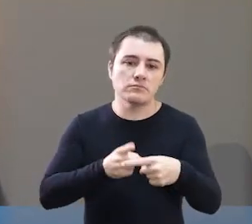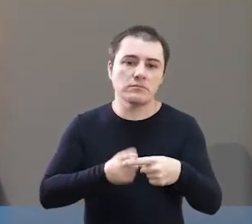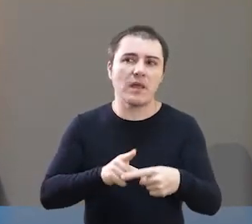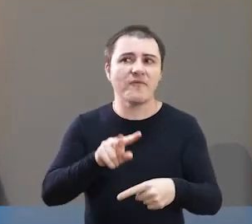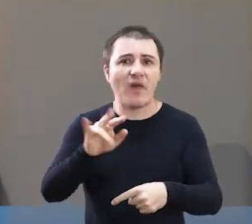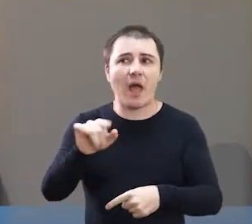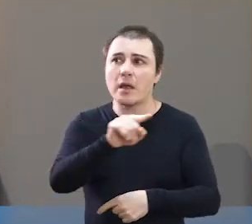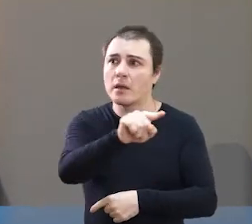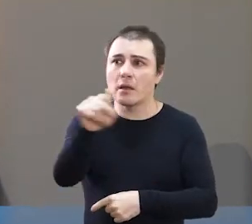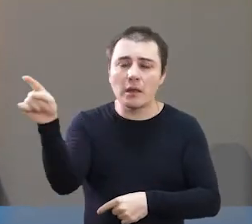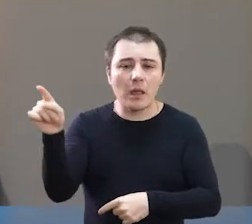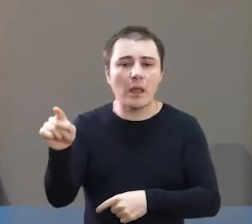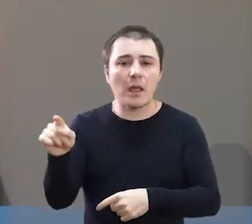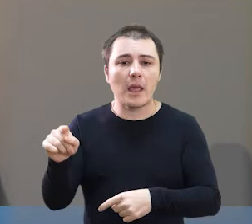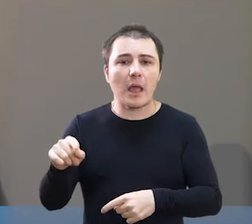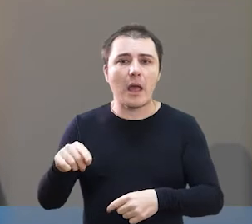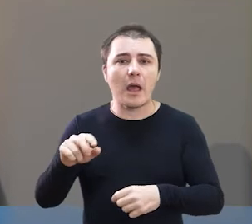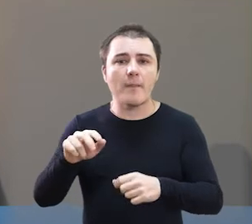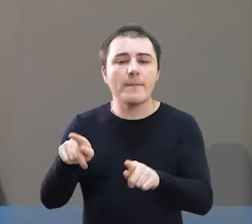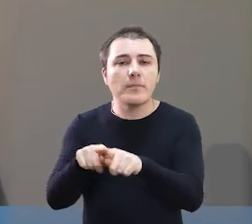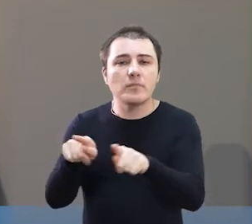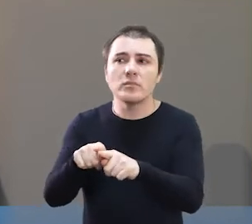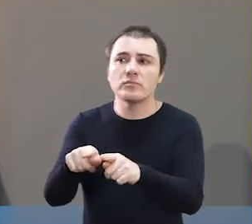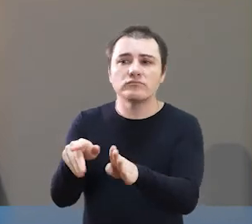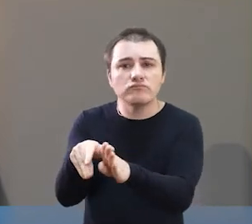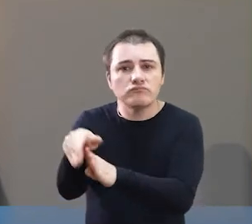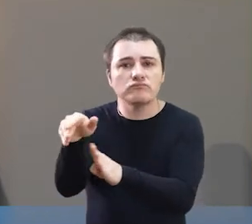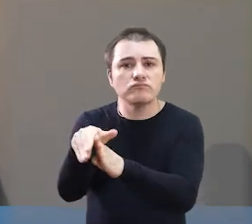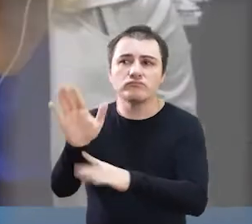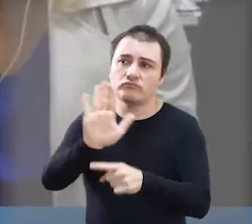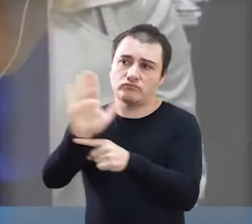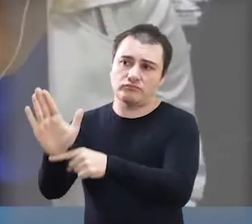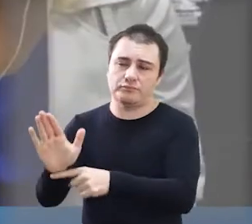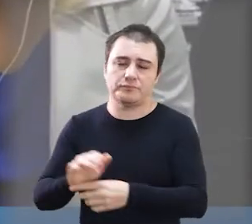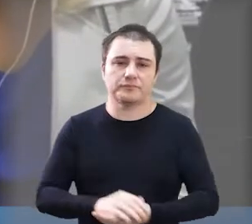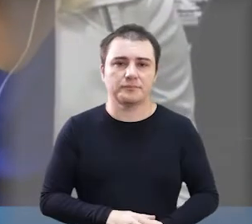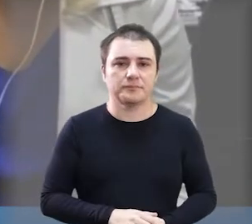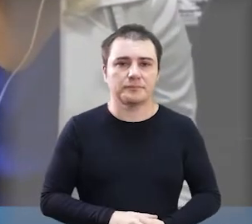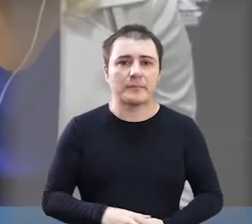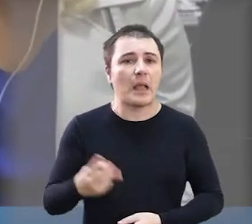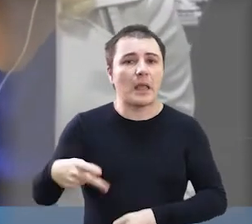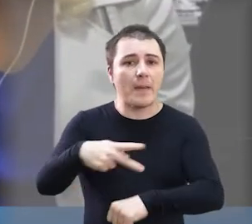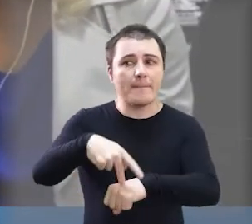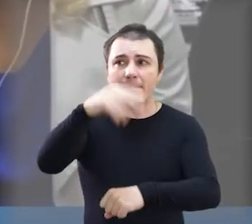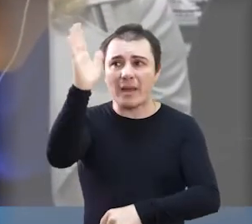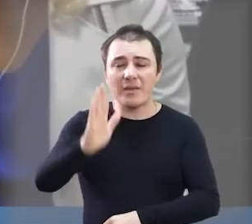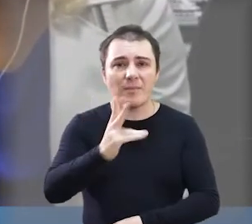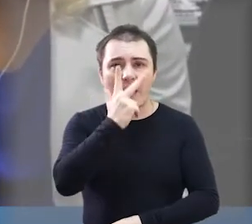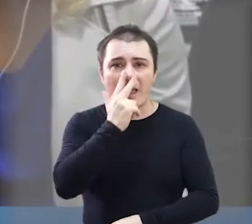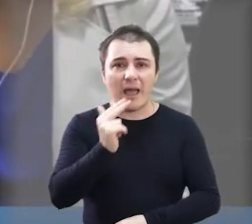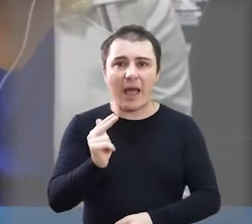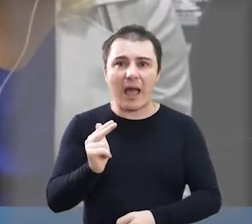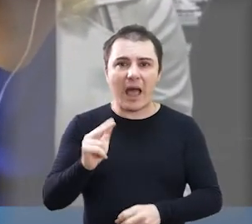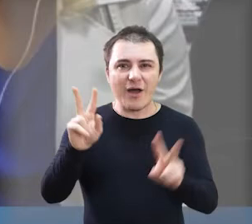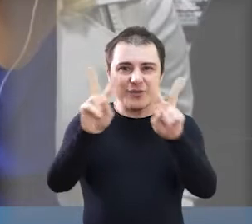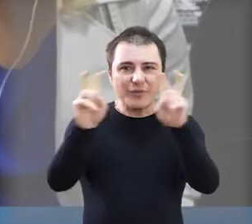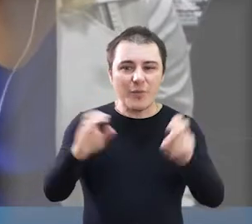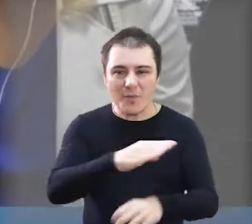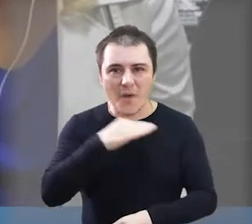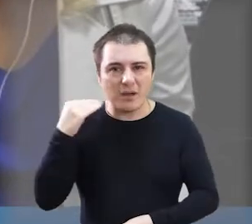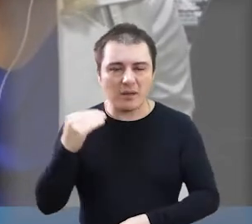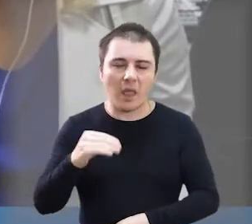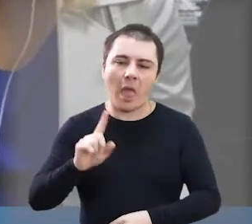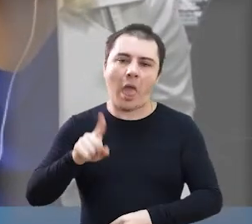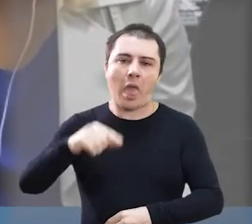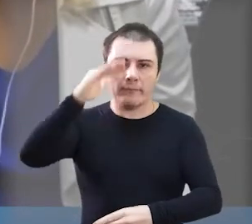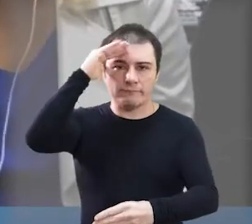excepcional, procure, assim que possível, uma ajuda psicológica. E no Brasil, falar sobre a morte ainda é um tabu.